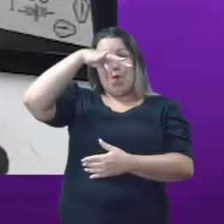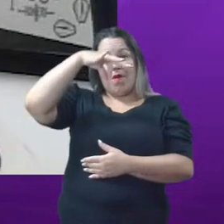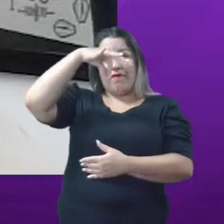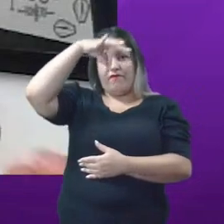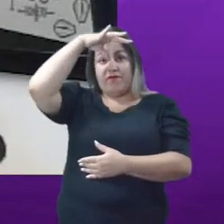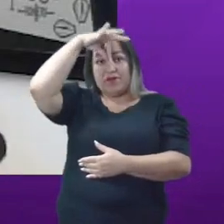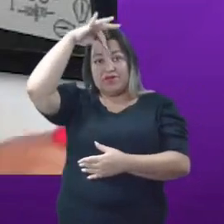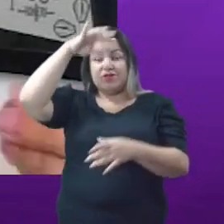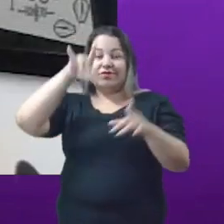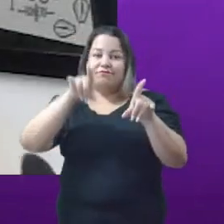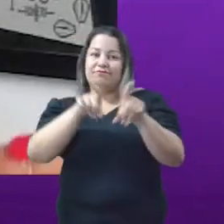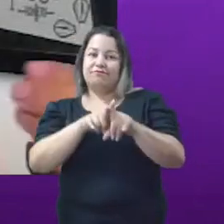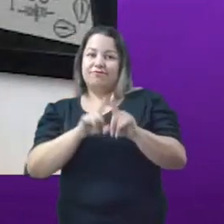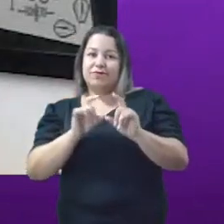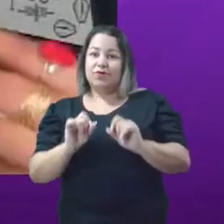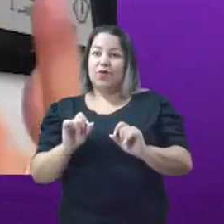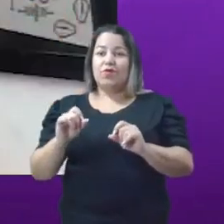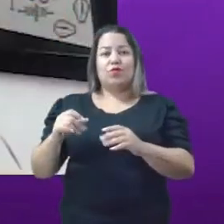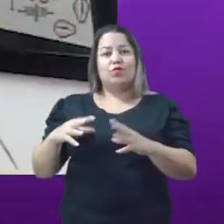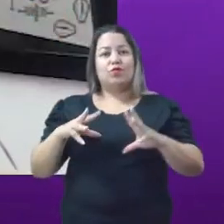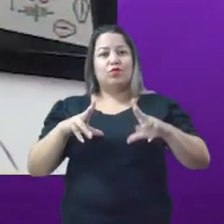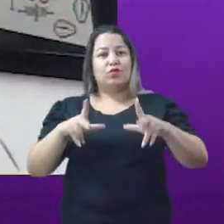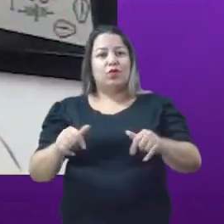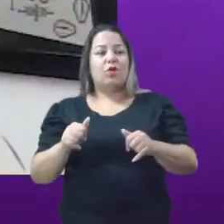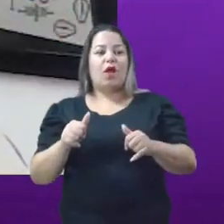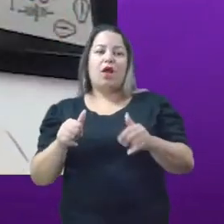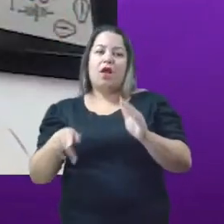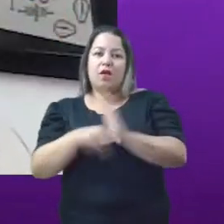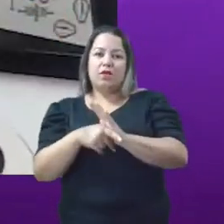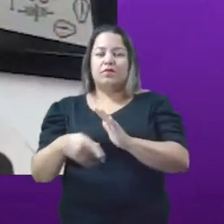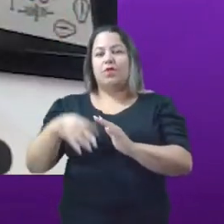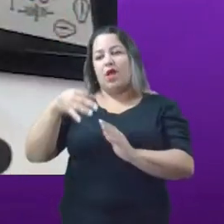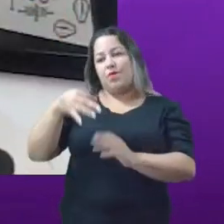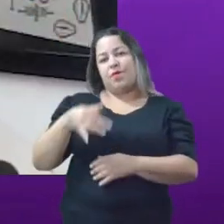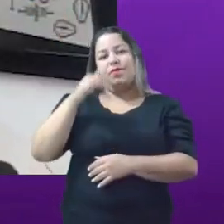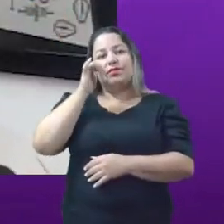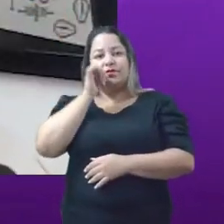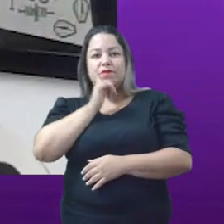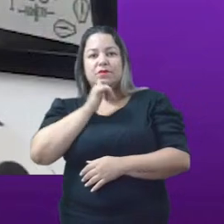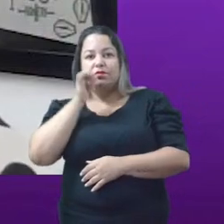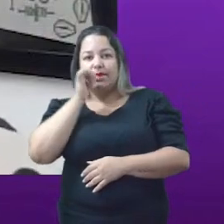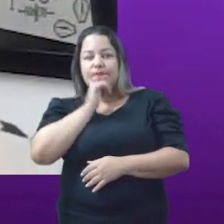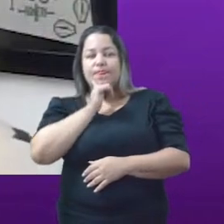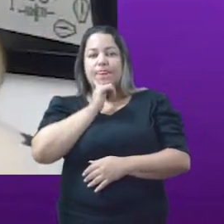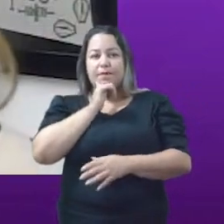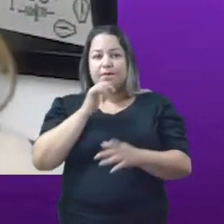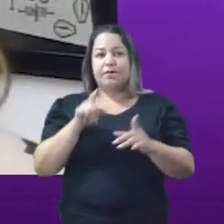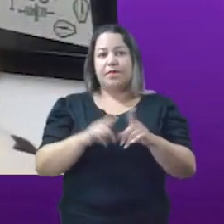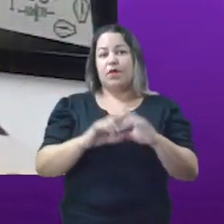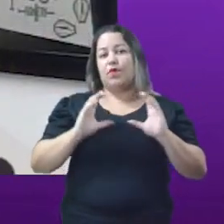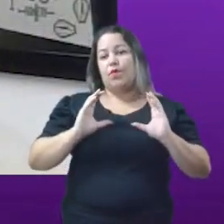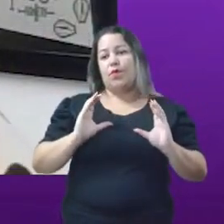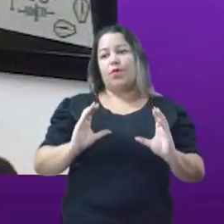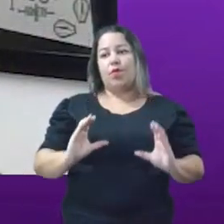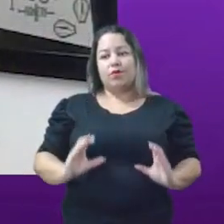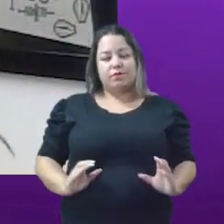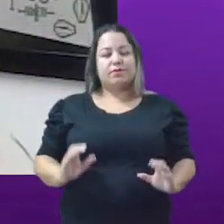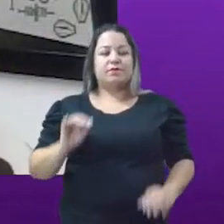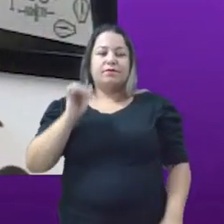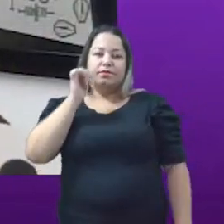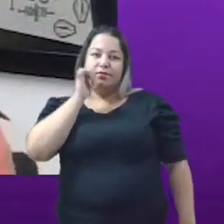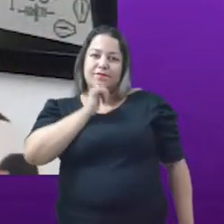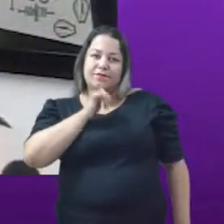se constrói todo um caminho para uma menina. Espera-se um determinado comportamento feminino,